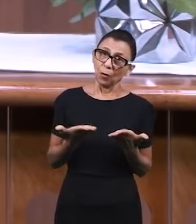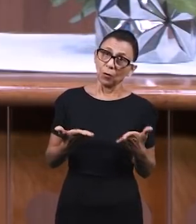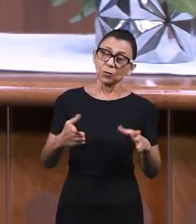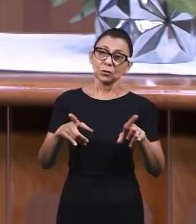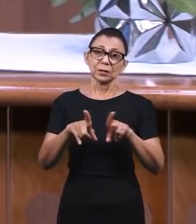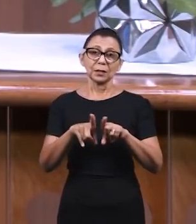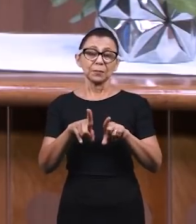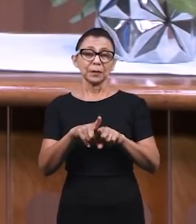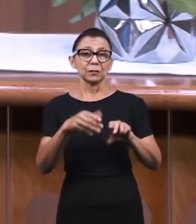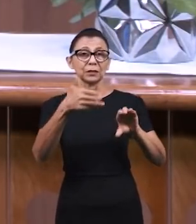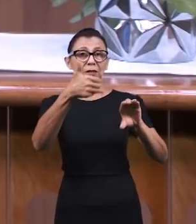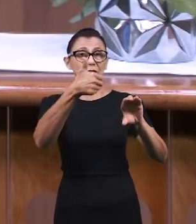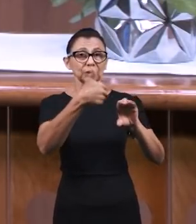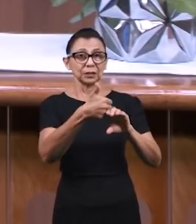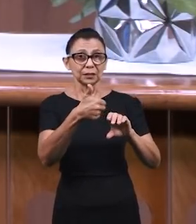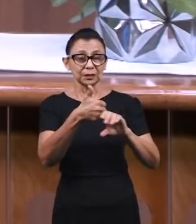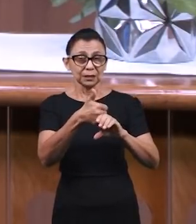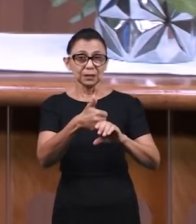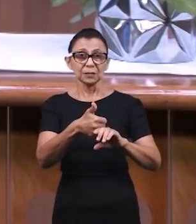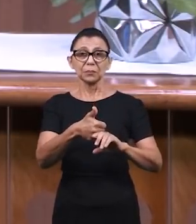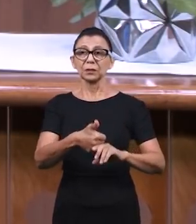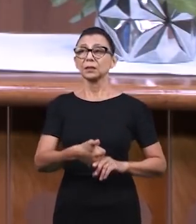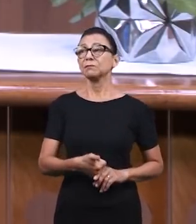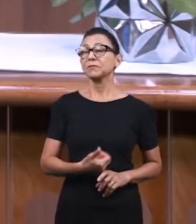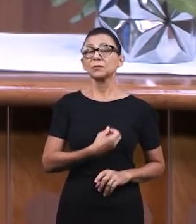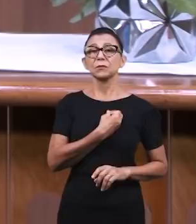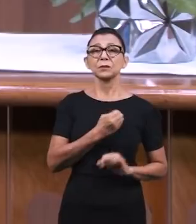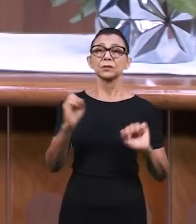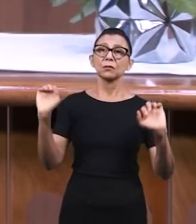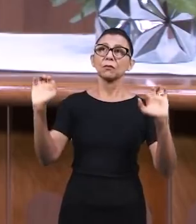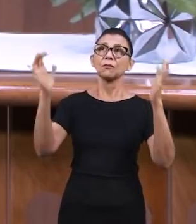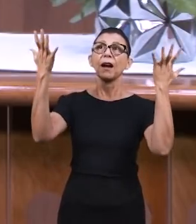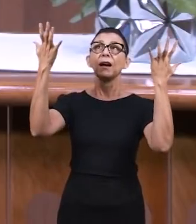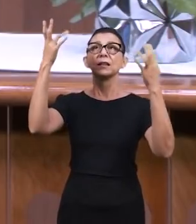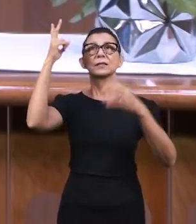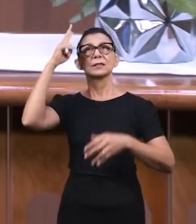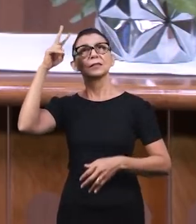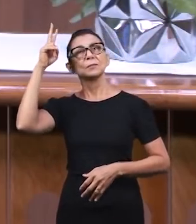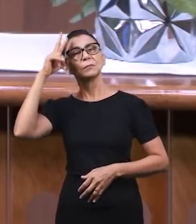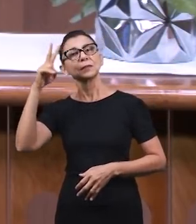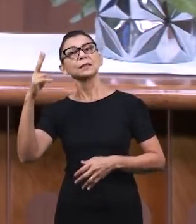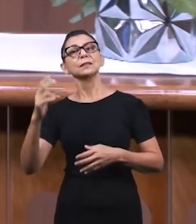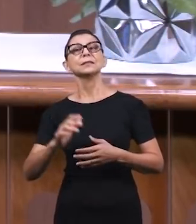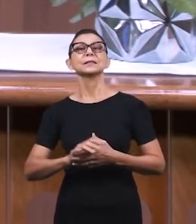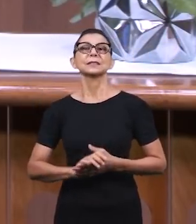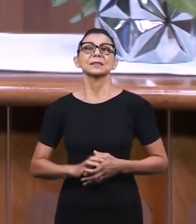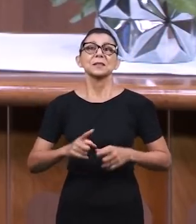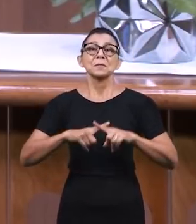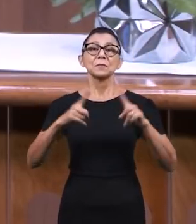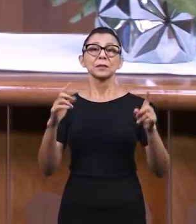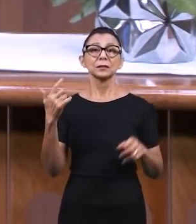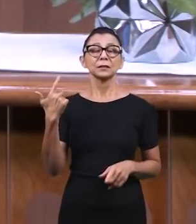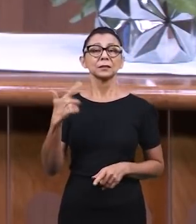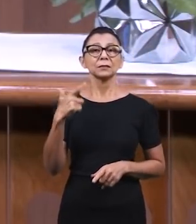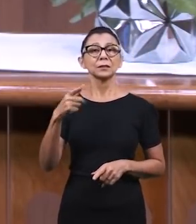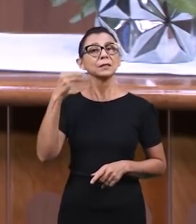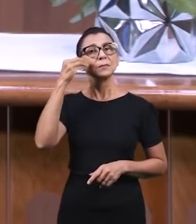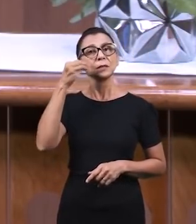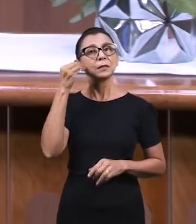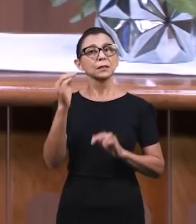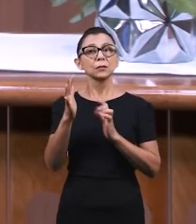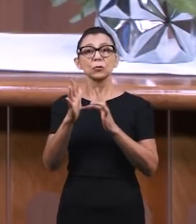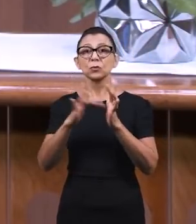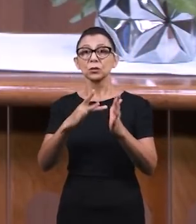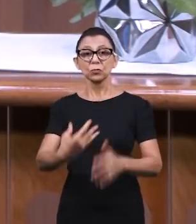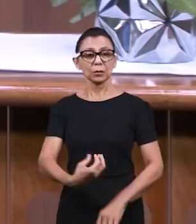de lembranças, de recordações, mas que não tem uma experiência com Jesus vivo. E por isso, Jesus